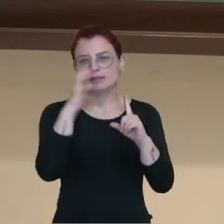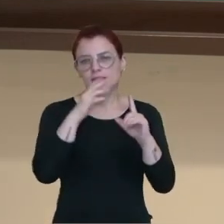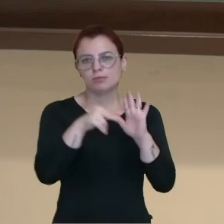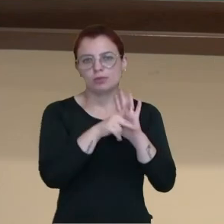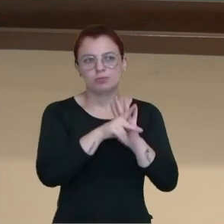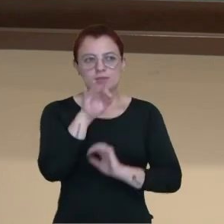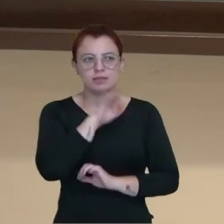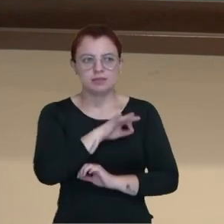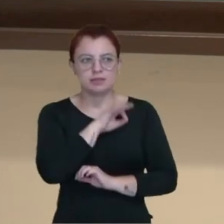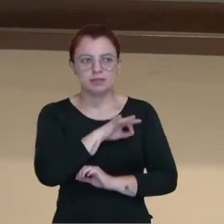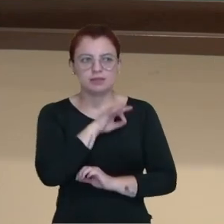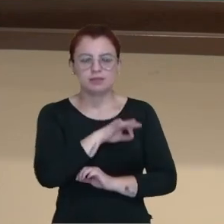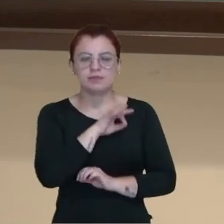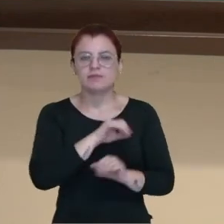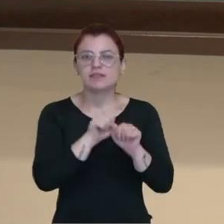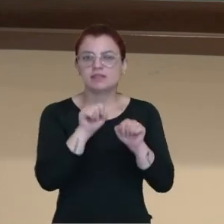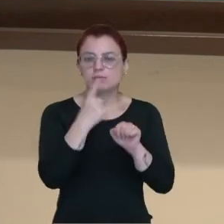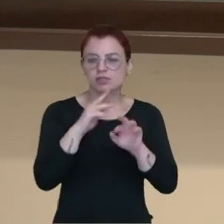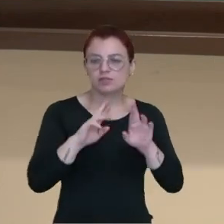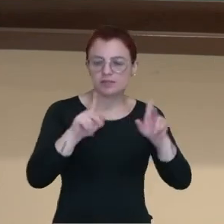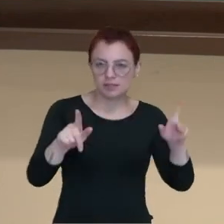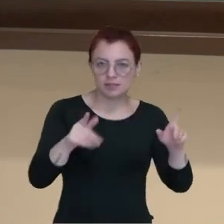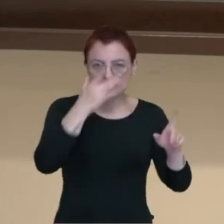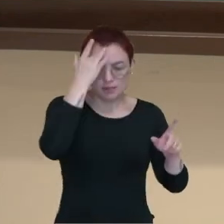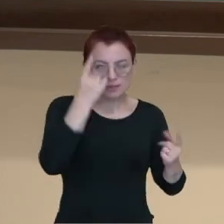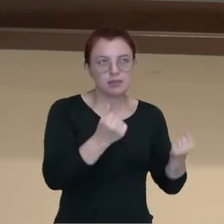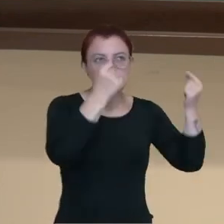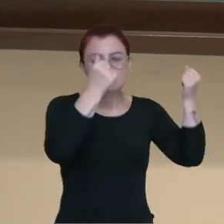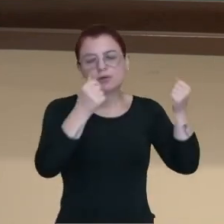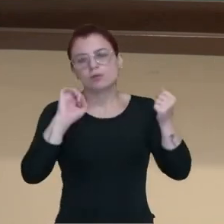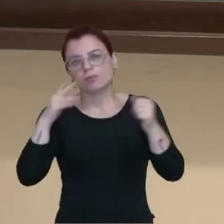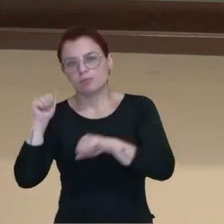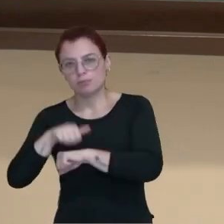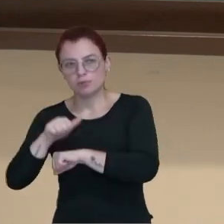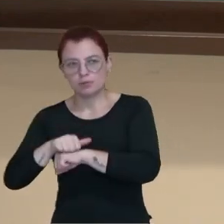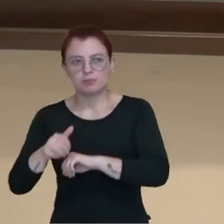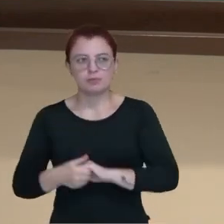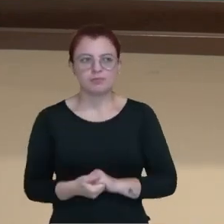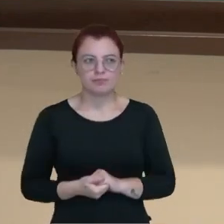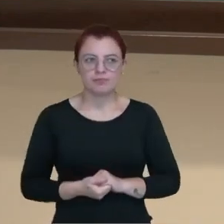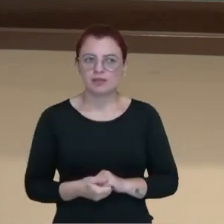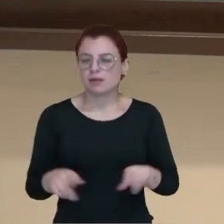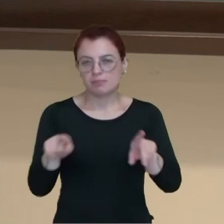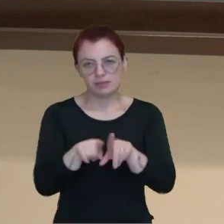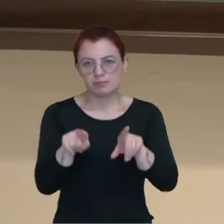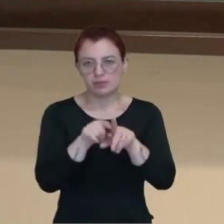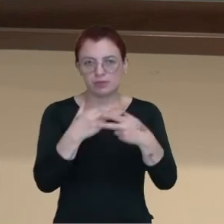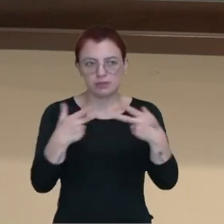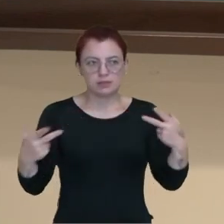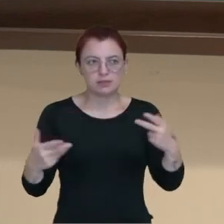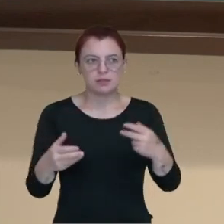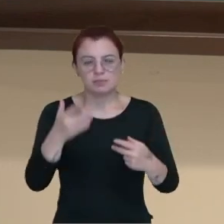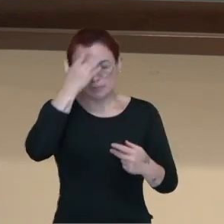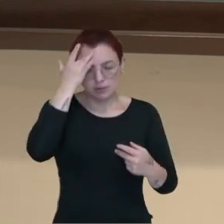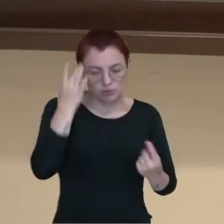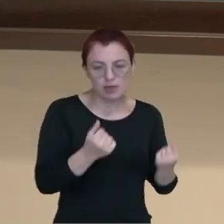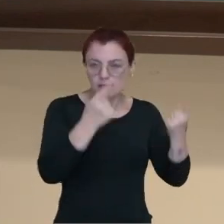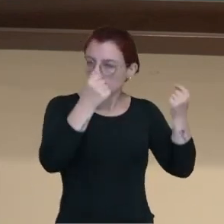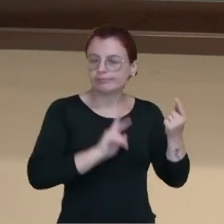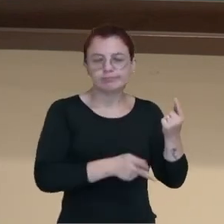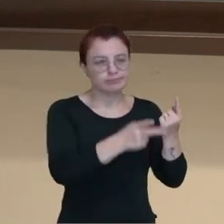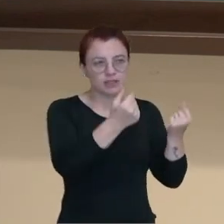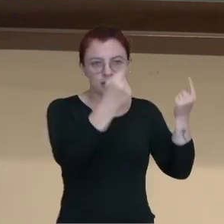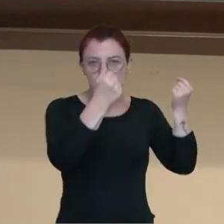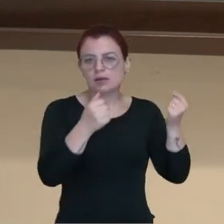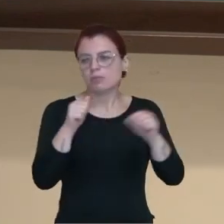renda, em fazer uma diferença entre a renda da pessoa mais rica e da pessoa mais pobre. Continua a mesma coisa. Quem é muito rico continua sendo muito rico,